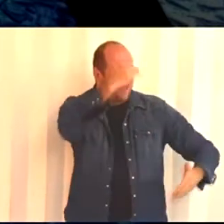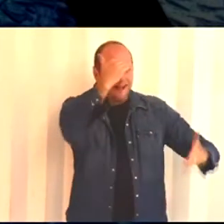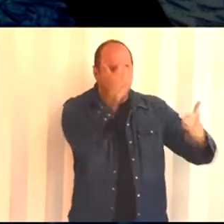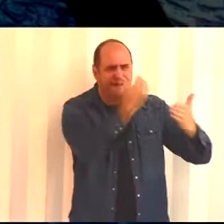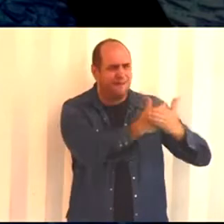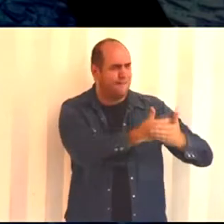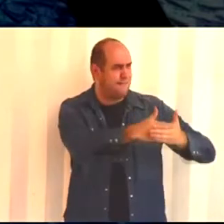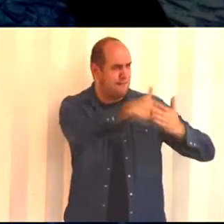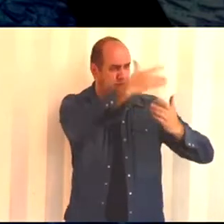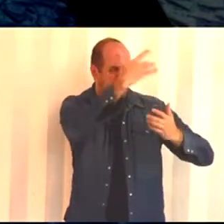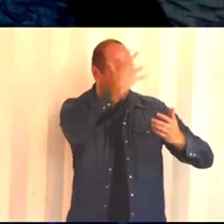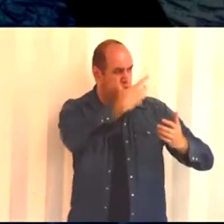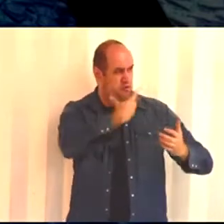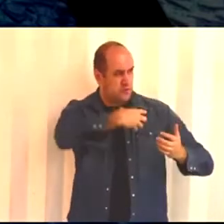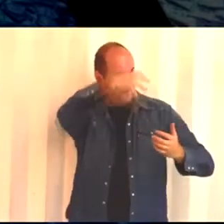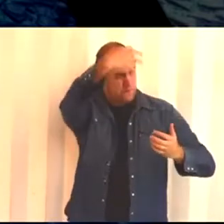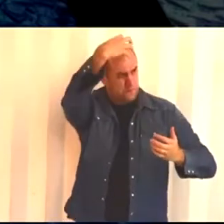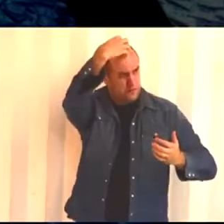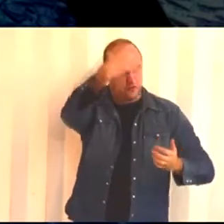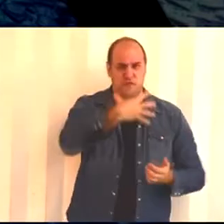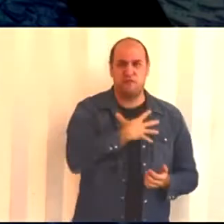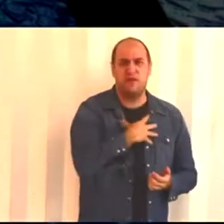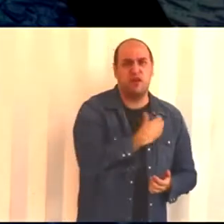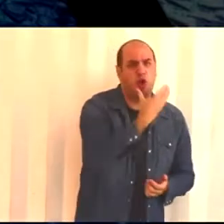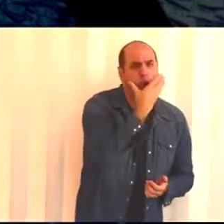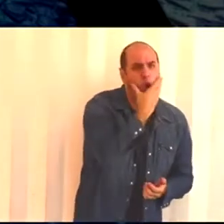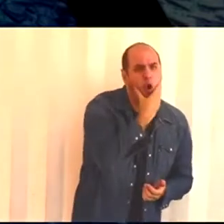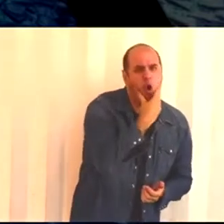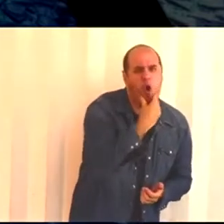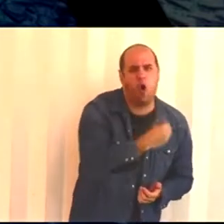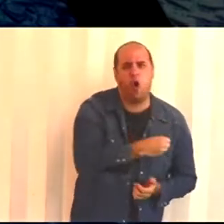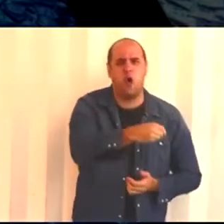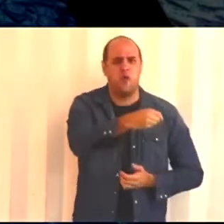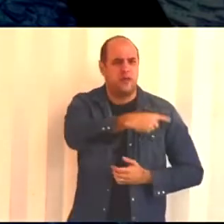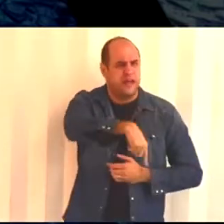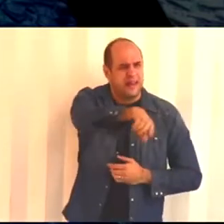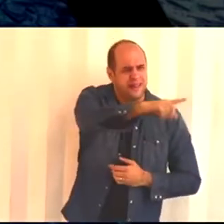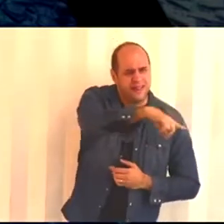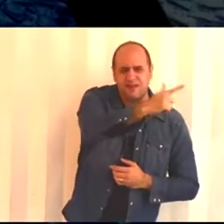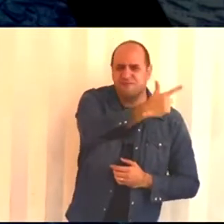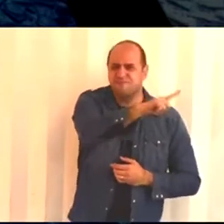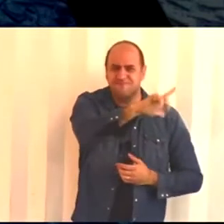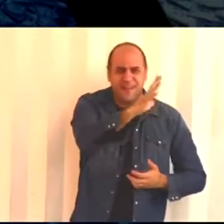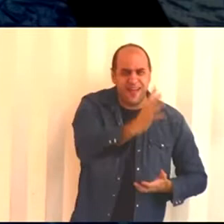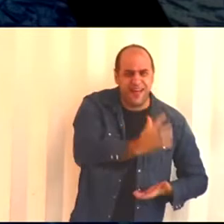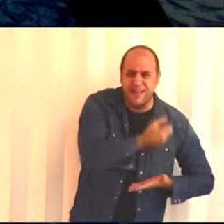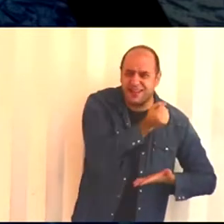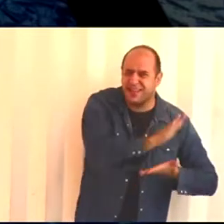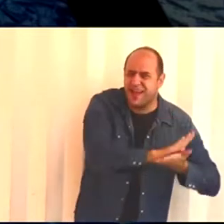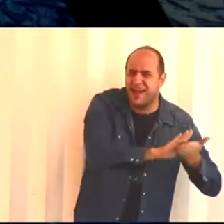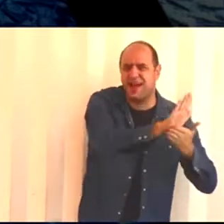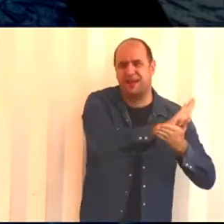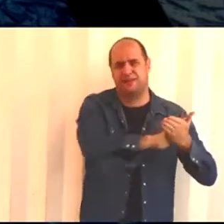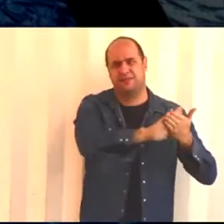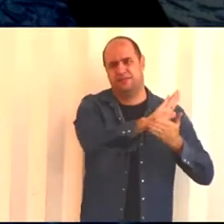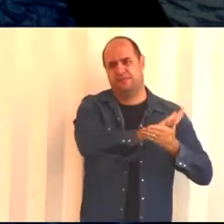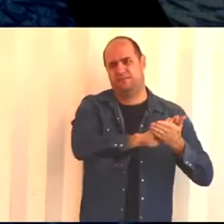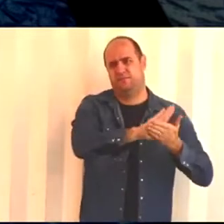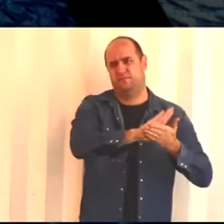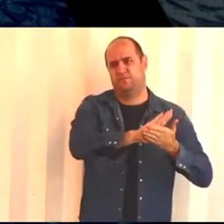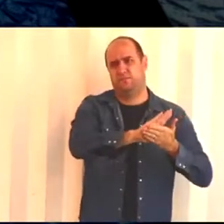em príncipes, nem nos filhos dos homens, em quem não há salvação. Sai-lhes